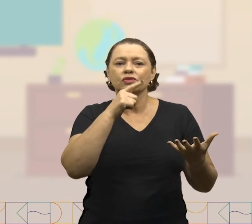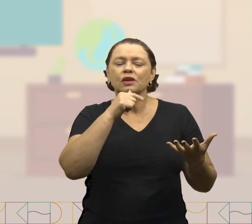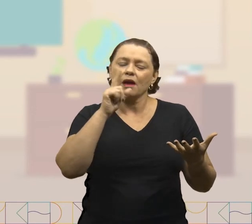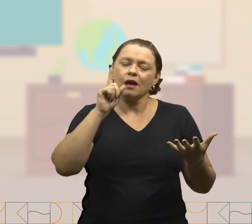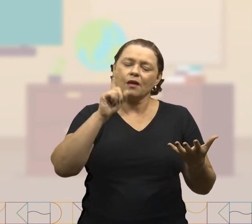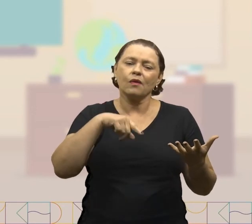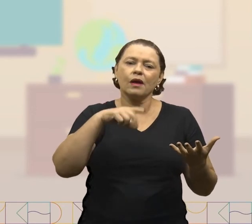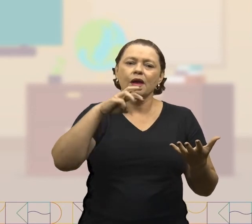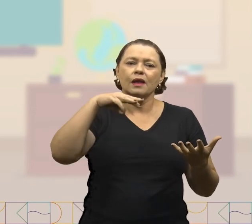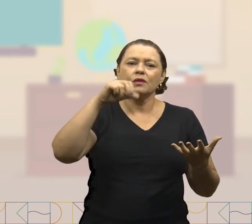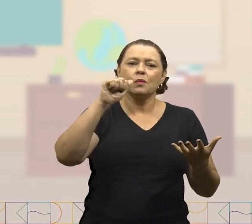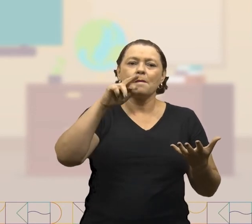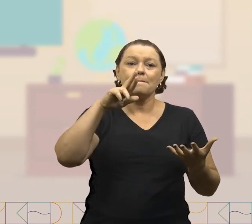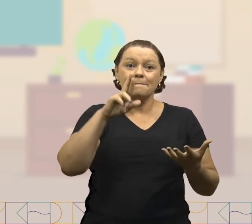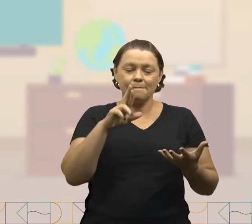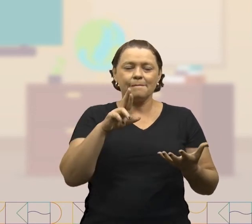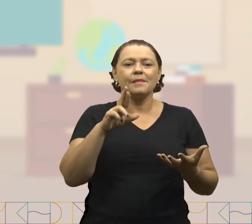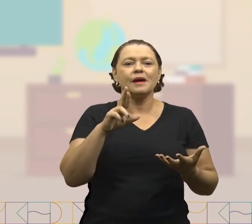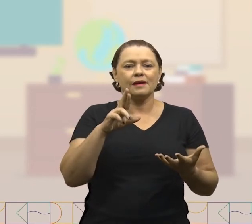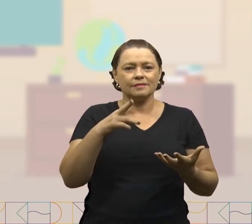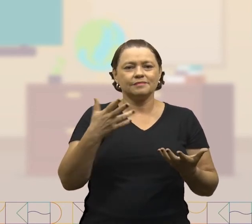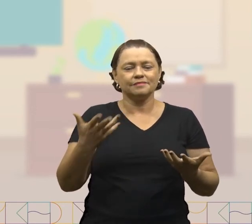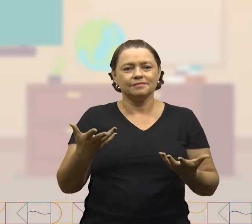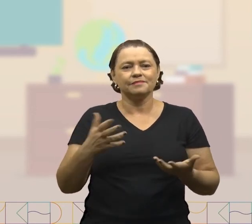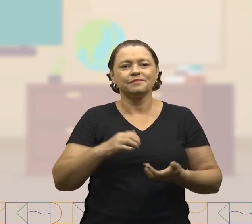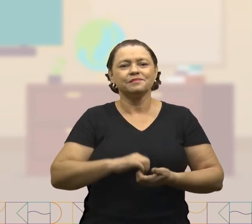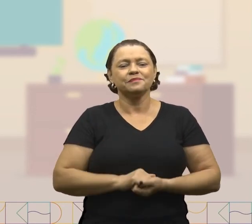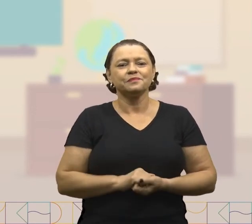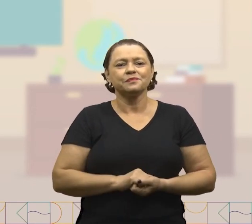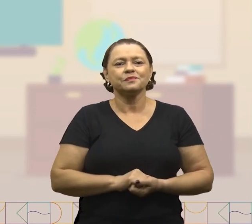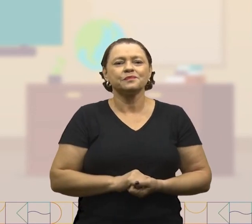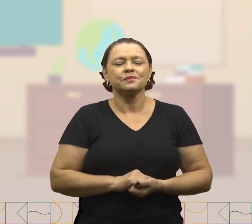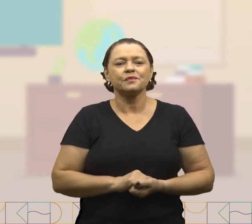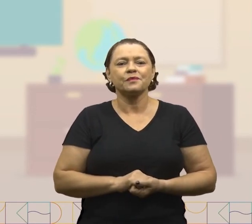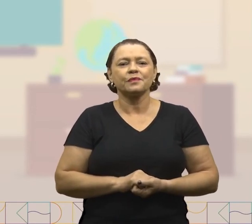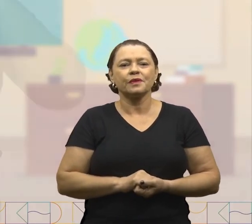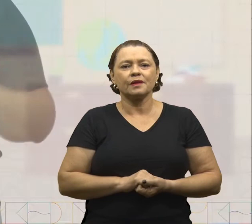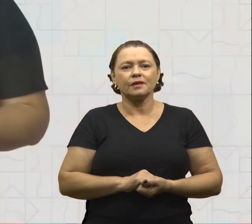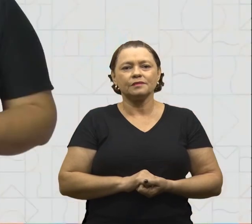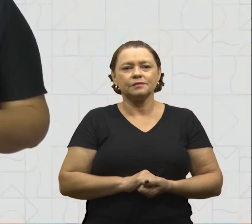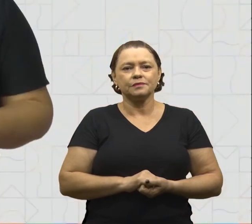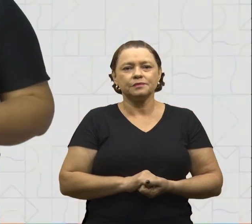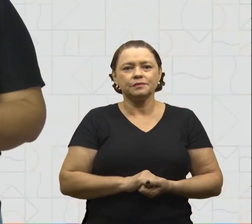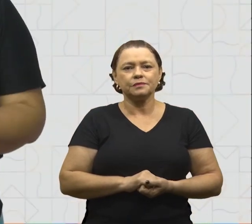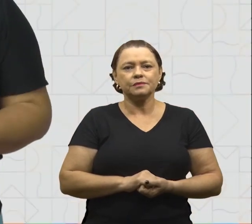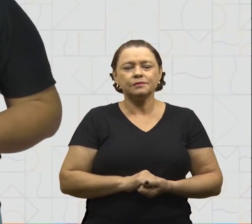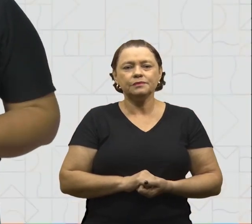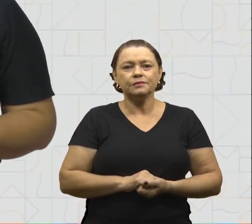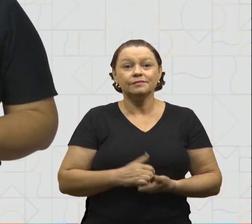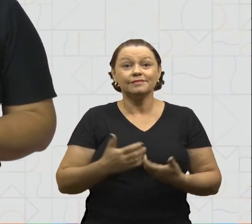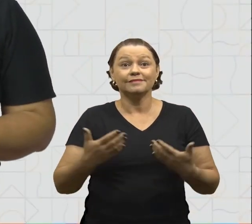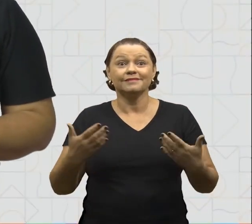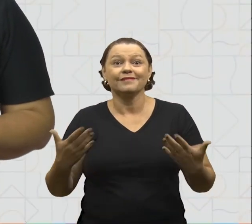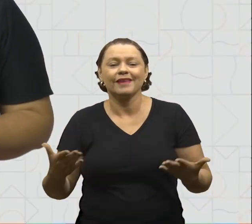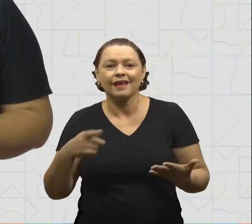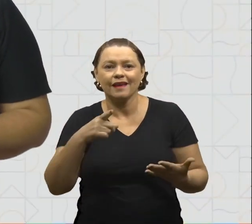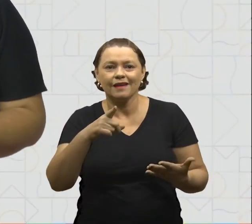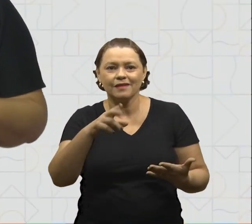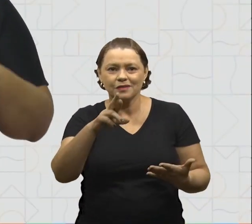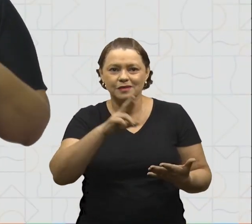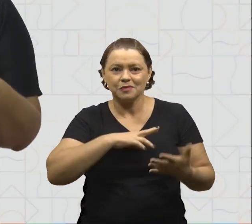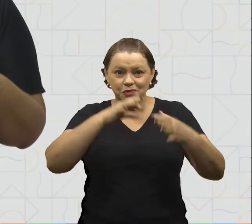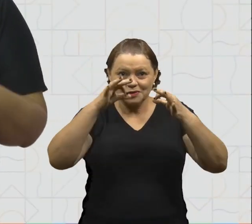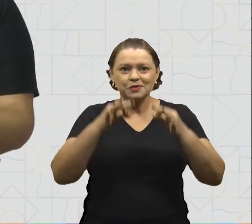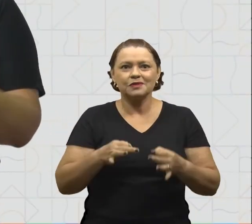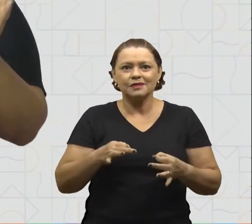está justamente nas águas salgadas, nos oceanos. E aí, você acertou as questões?